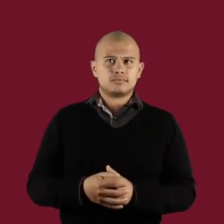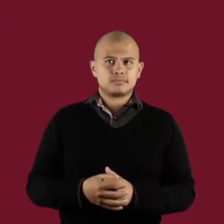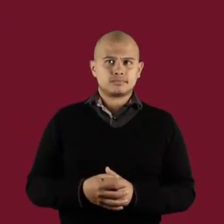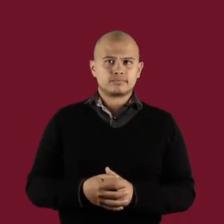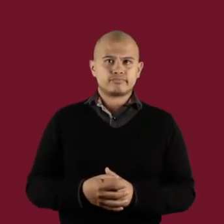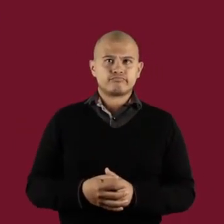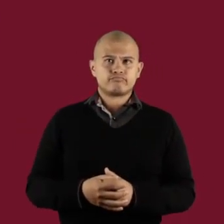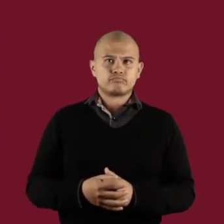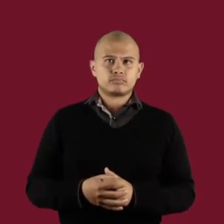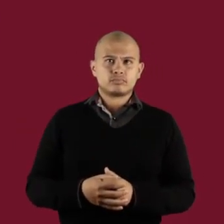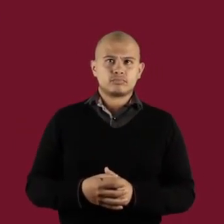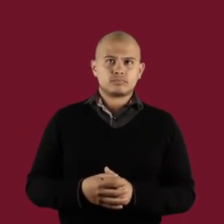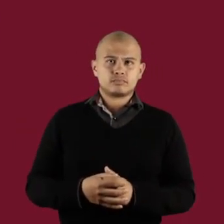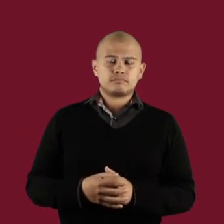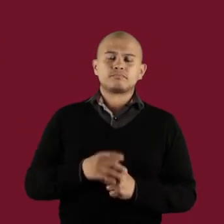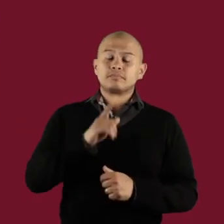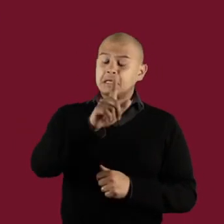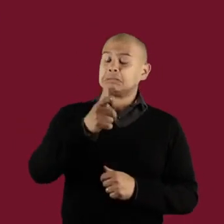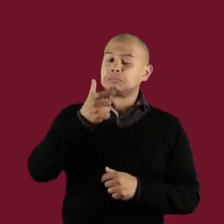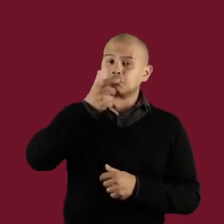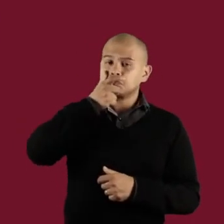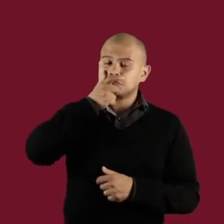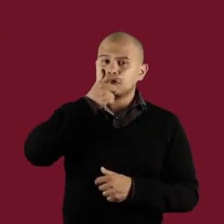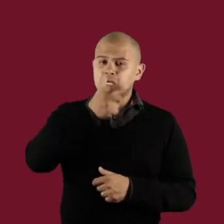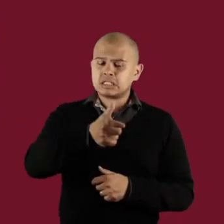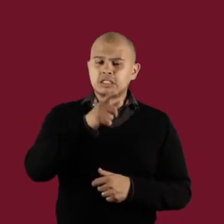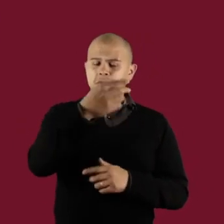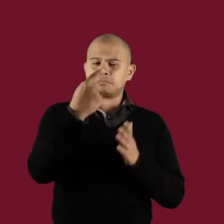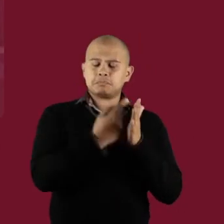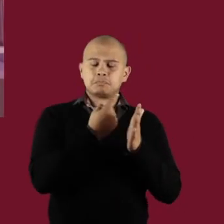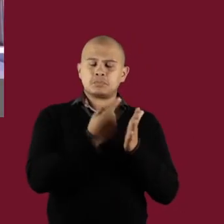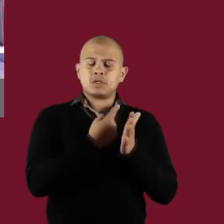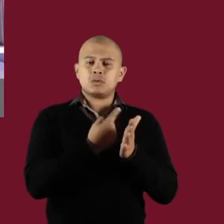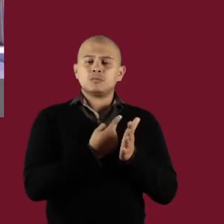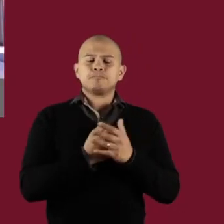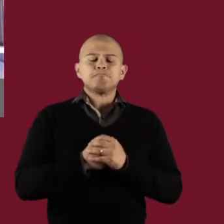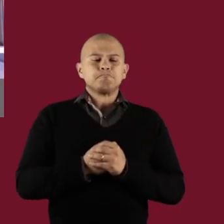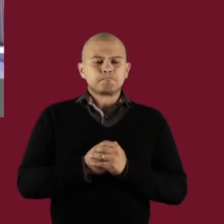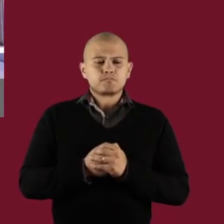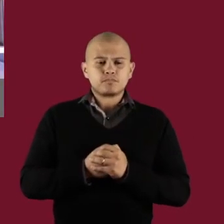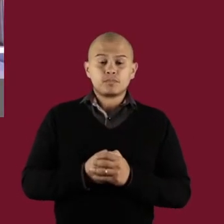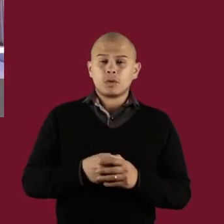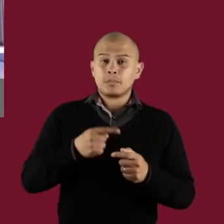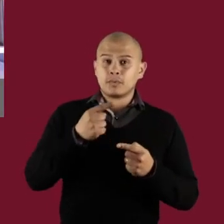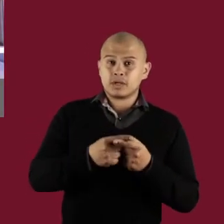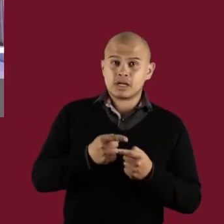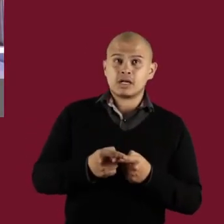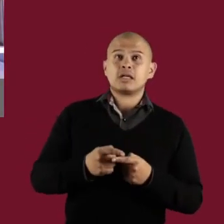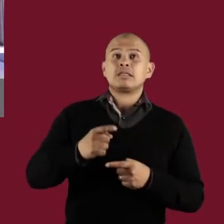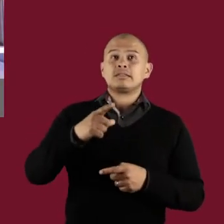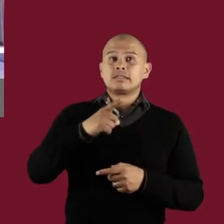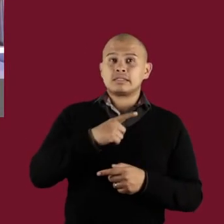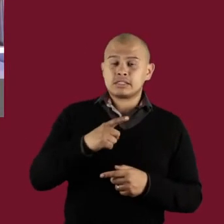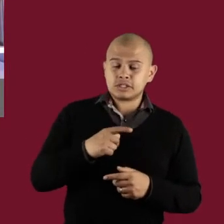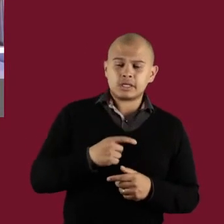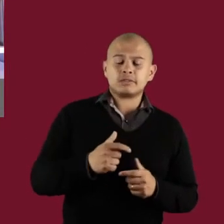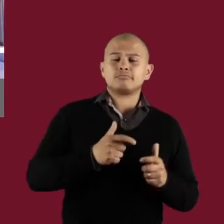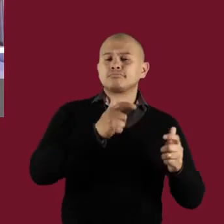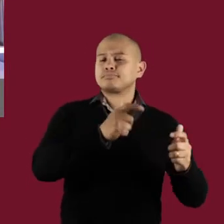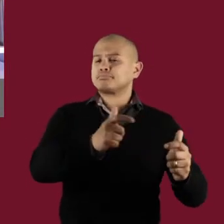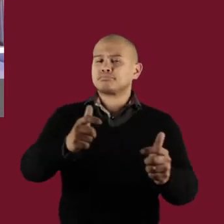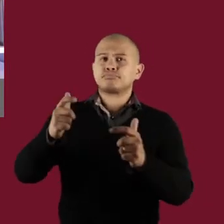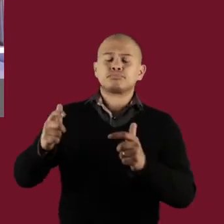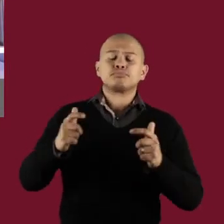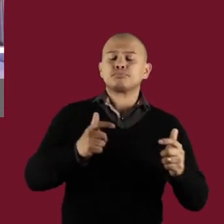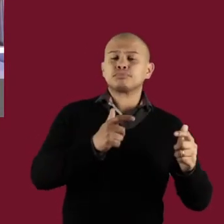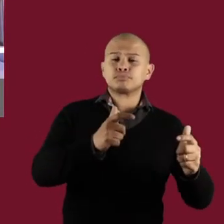Eu penso que é muito interessante esta questão, porque não nos vai levar somente para a China, mas